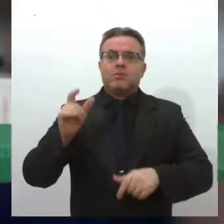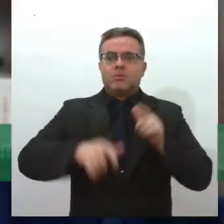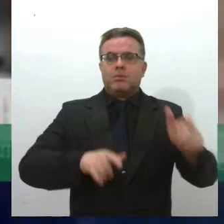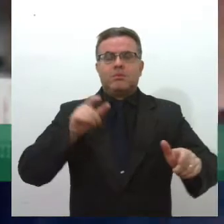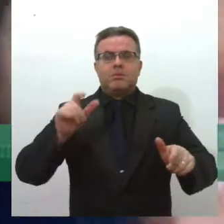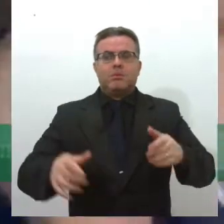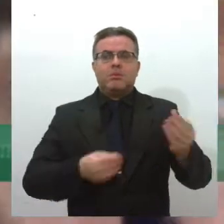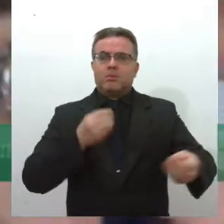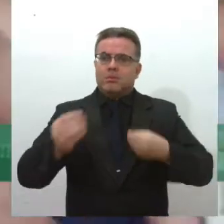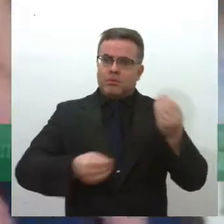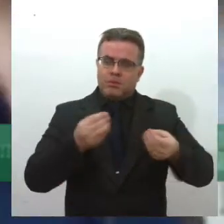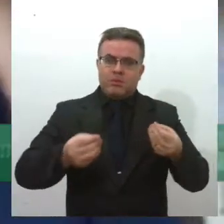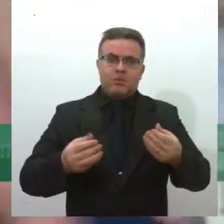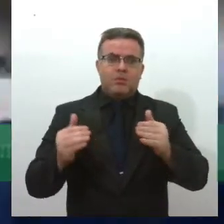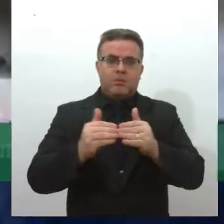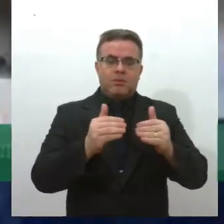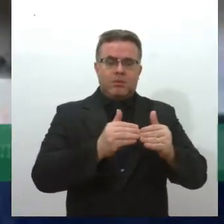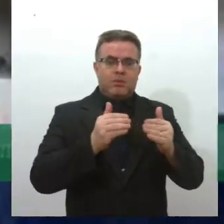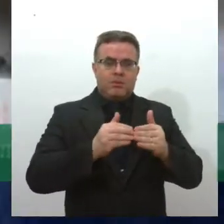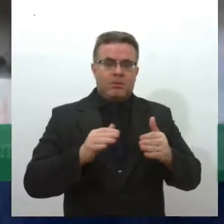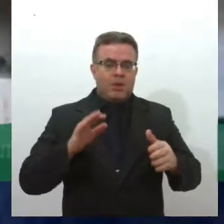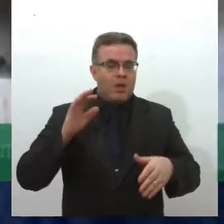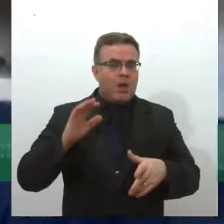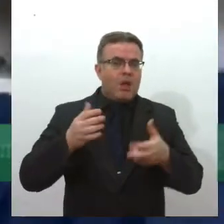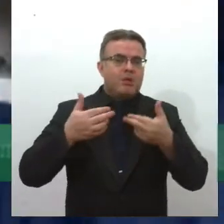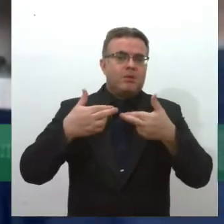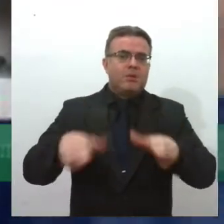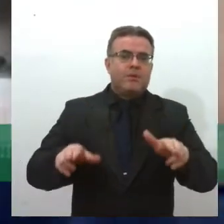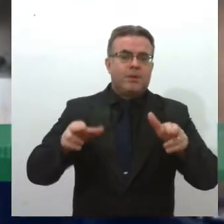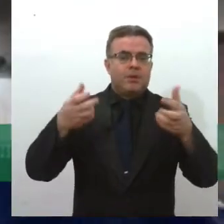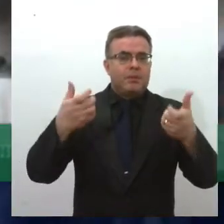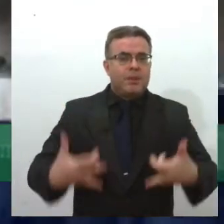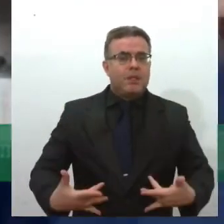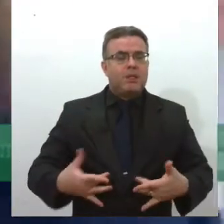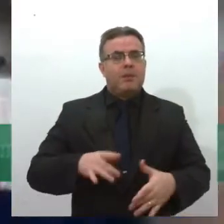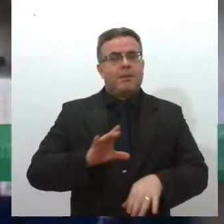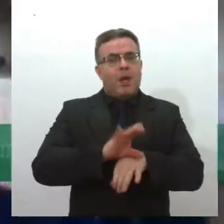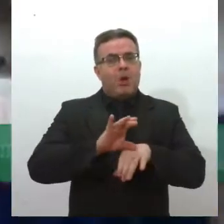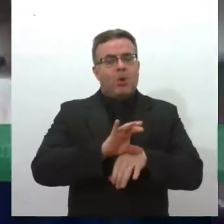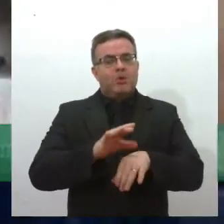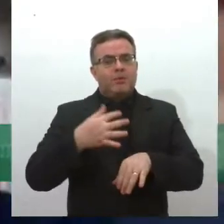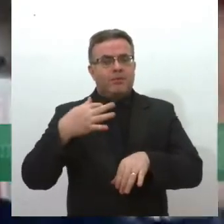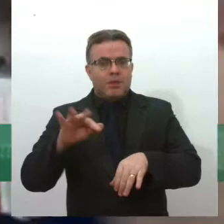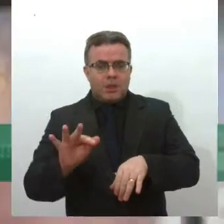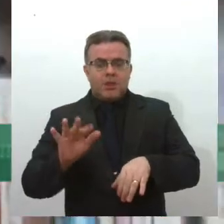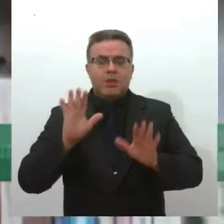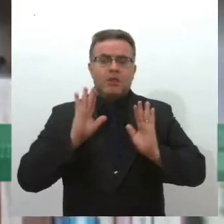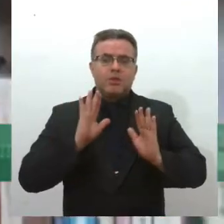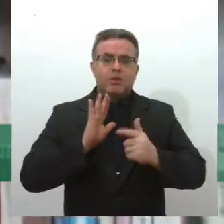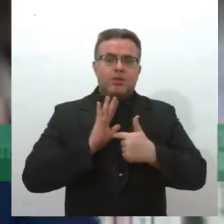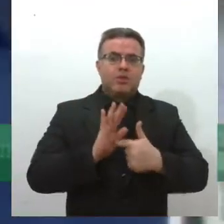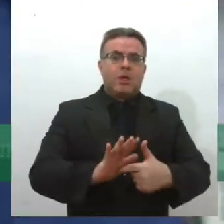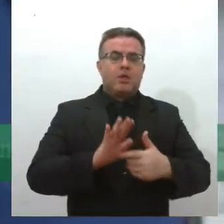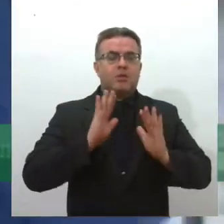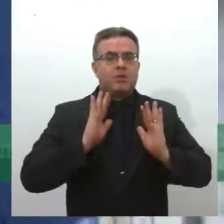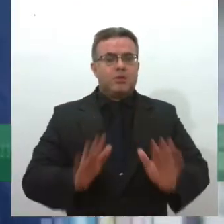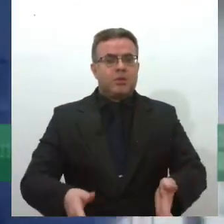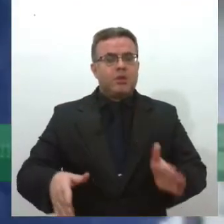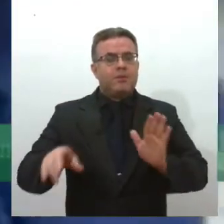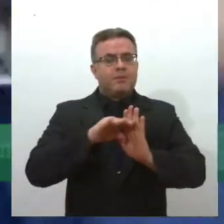funcional, que é algo definido pela Constituição e é protegido por tratados e convenções